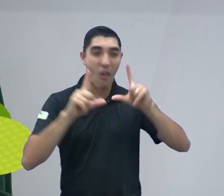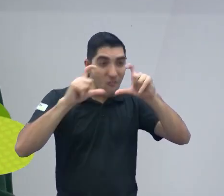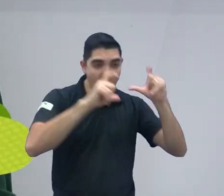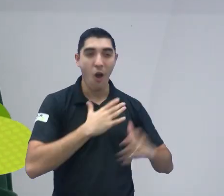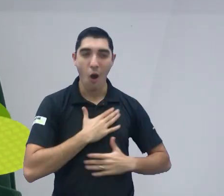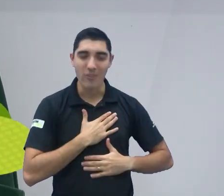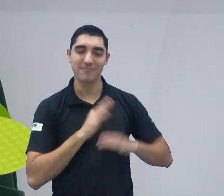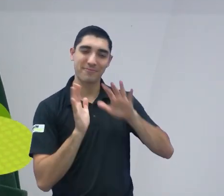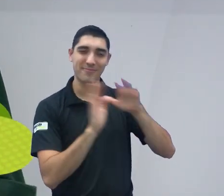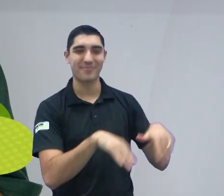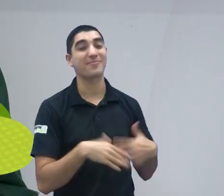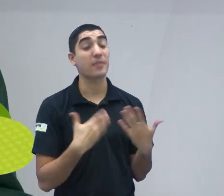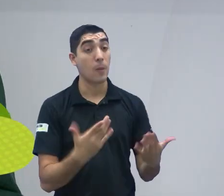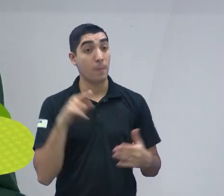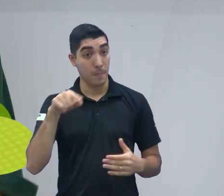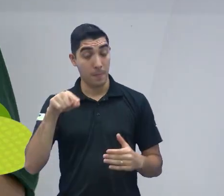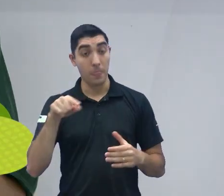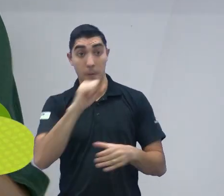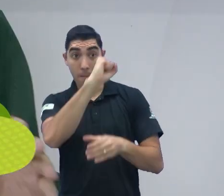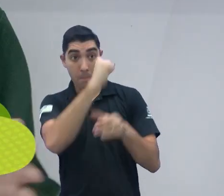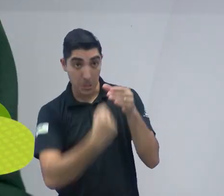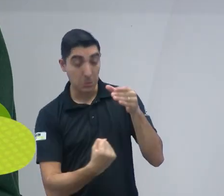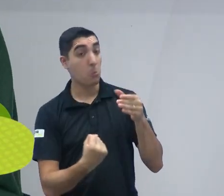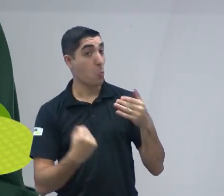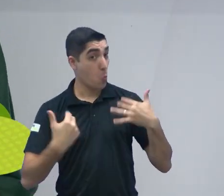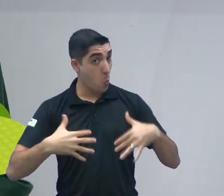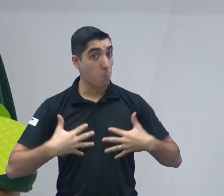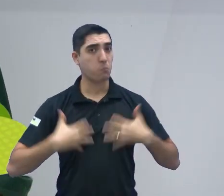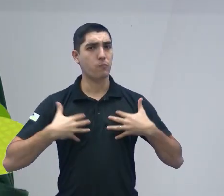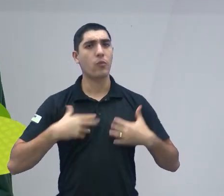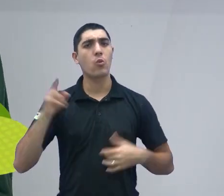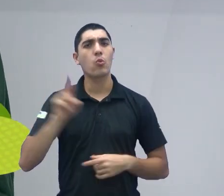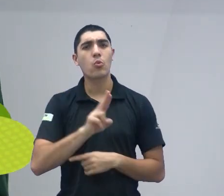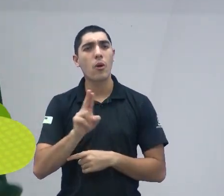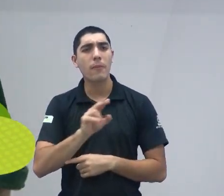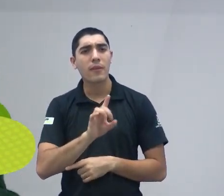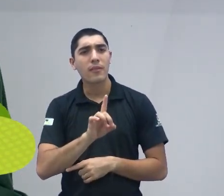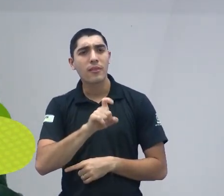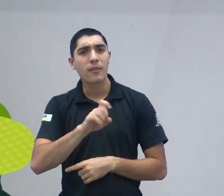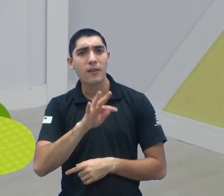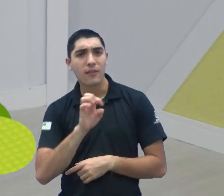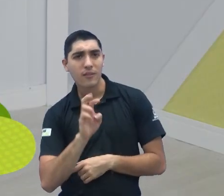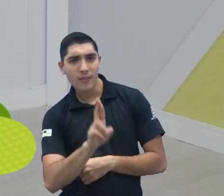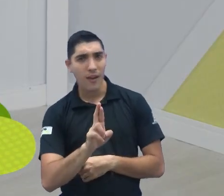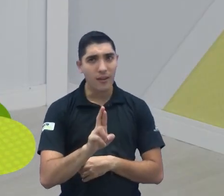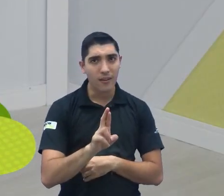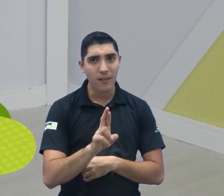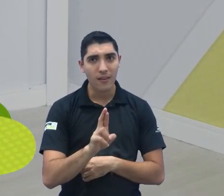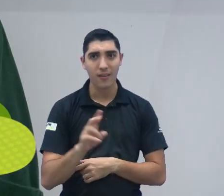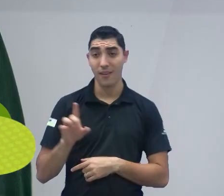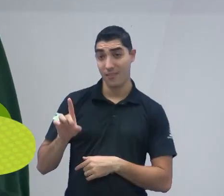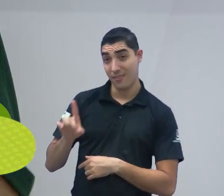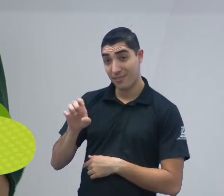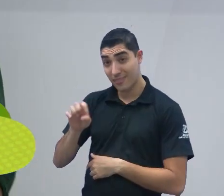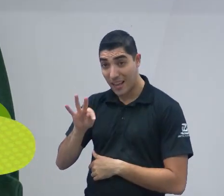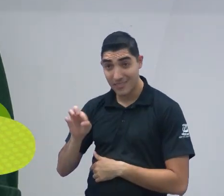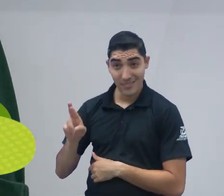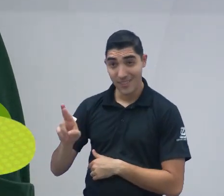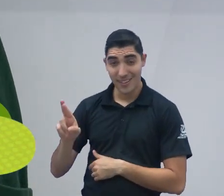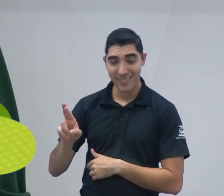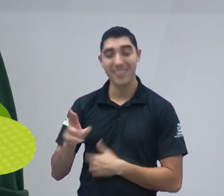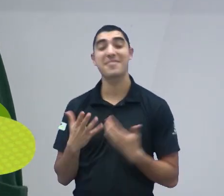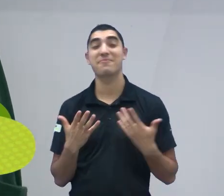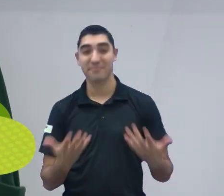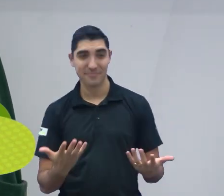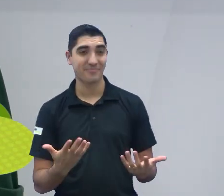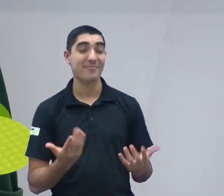o basquete, Vieira, tá muito animado e o como é que tem que ser a balançadinha de cabeça? Dexter McClanahan, que você faz? McClanahan. Ah, entendi. Ele que fez